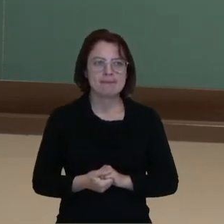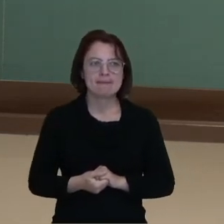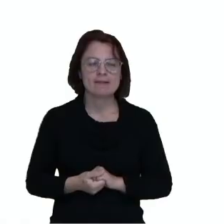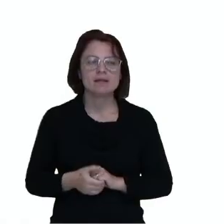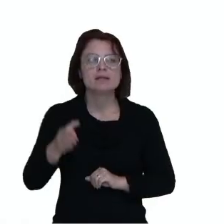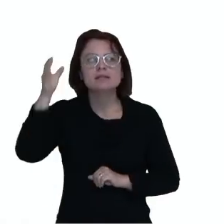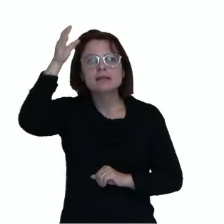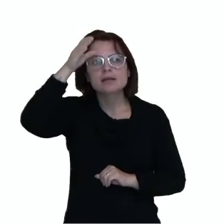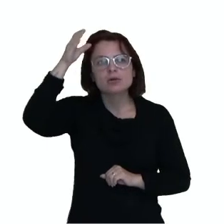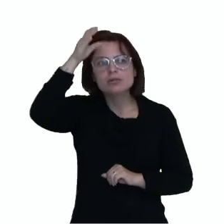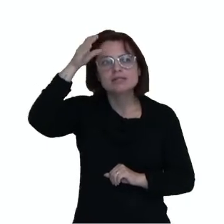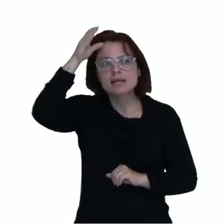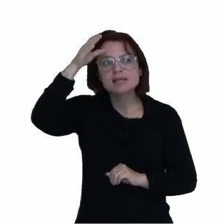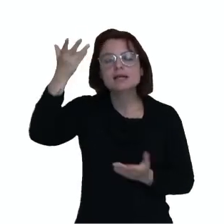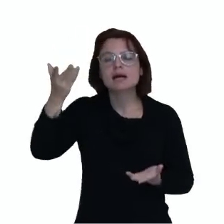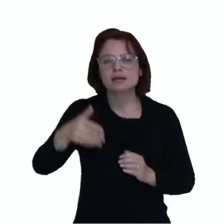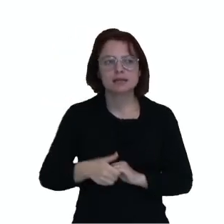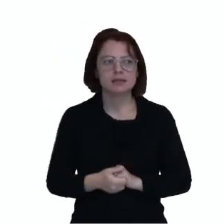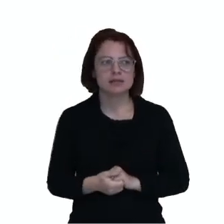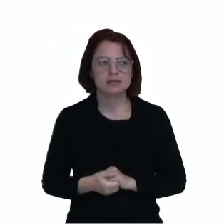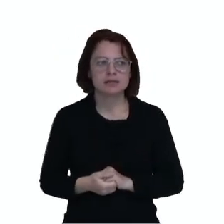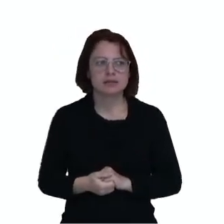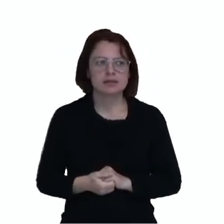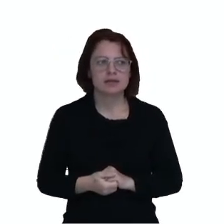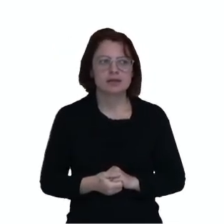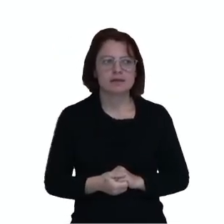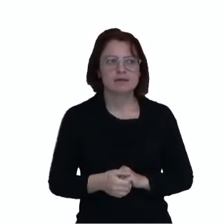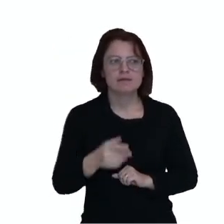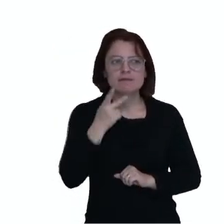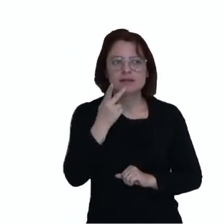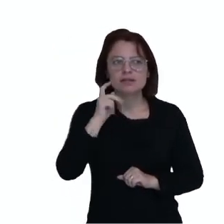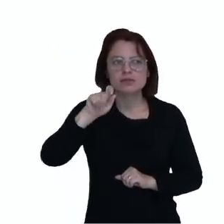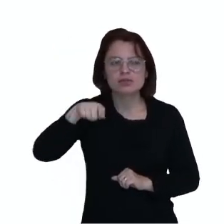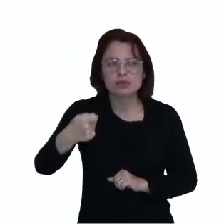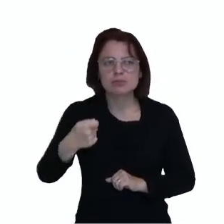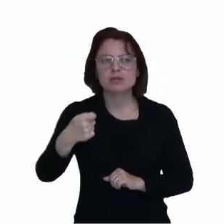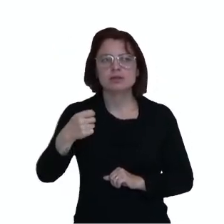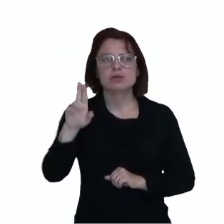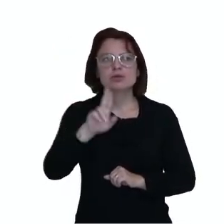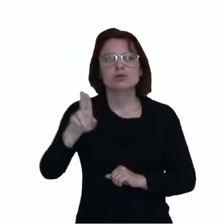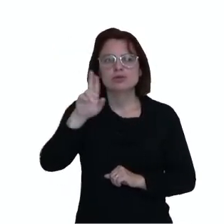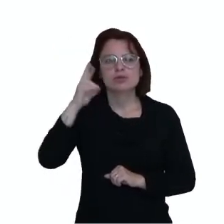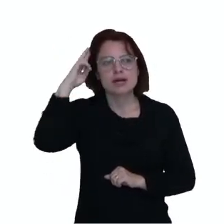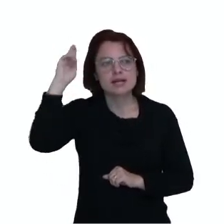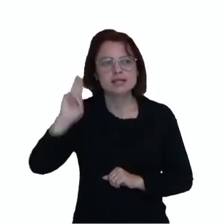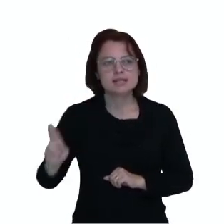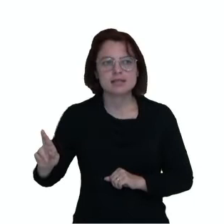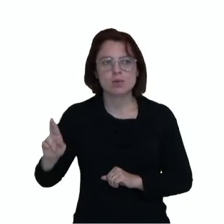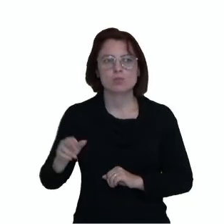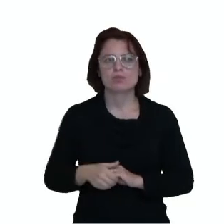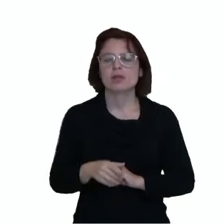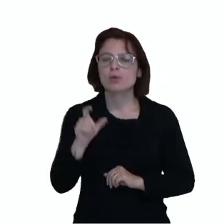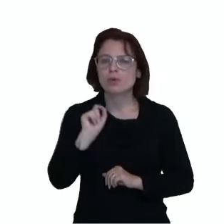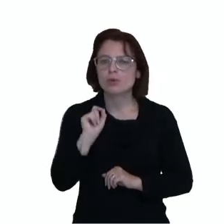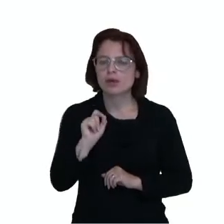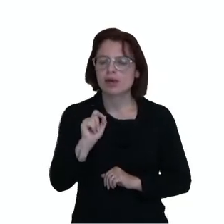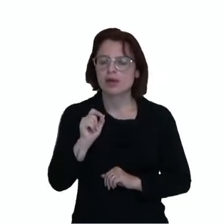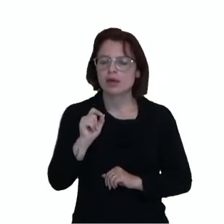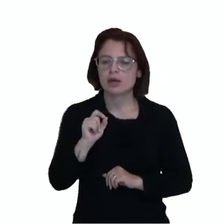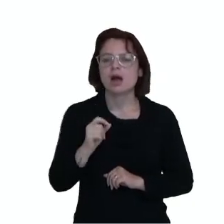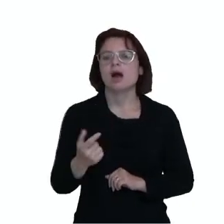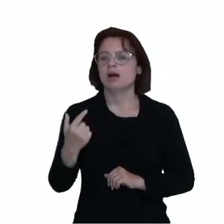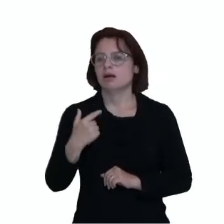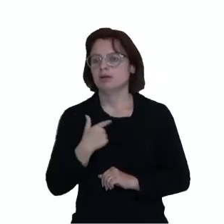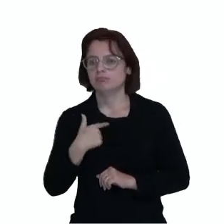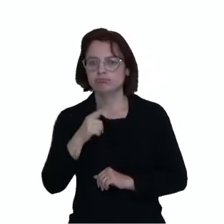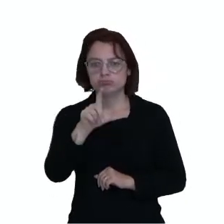E a consciência? Diz respeito ao uso racional que o sujeito busca empregar frente aos valores que